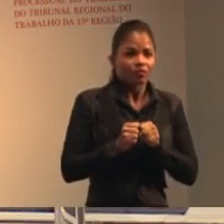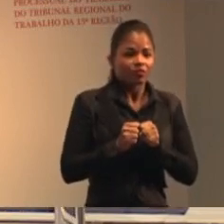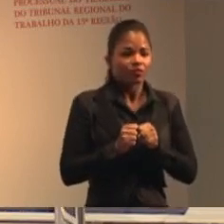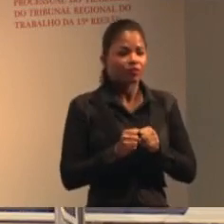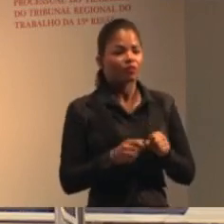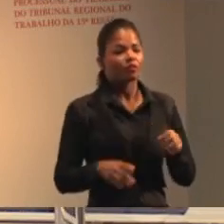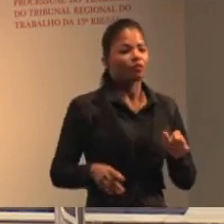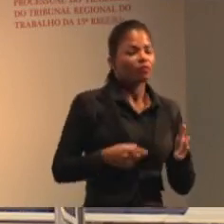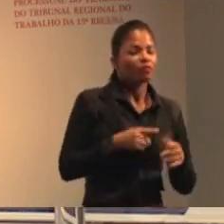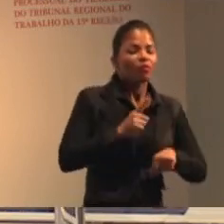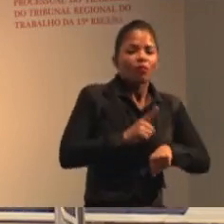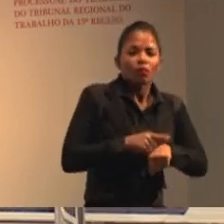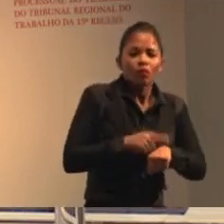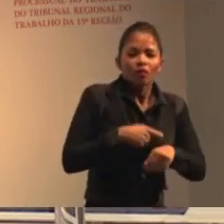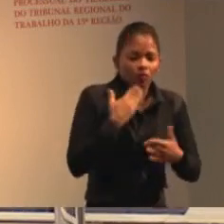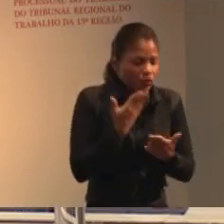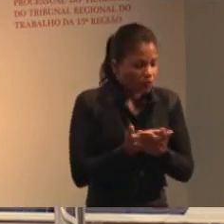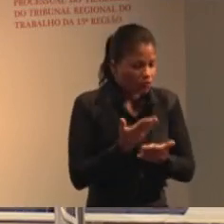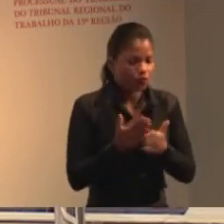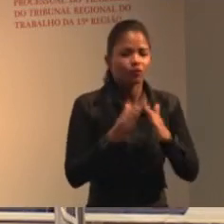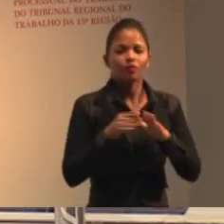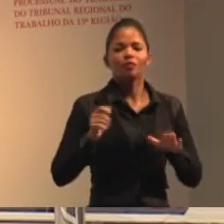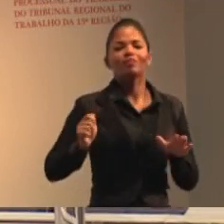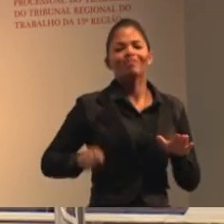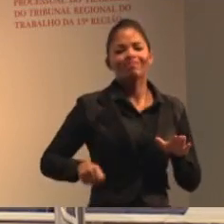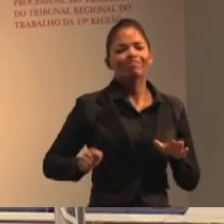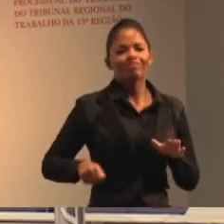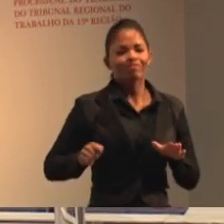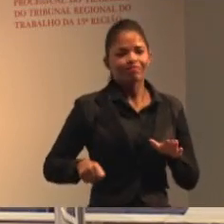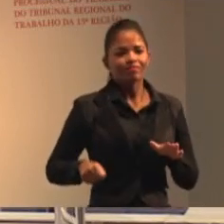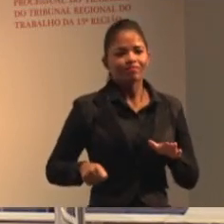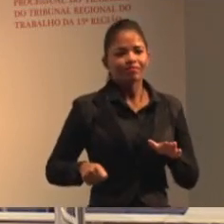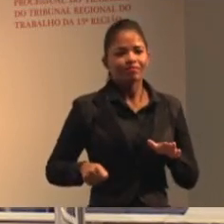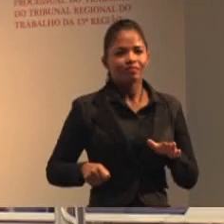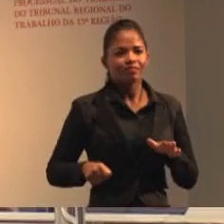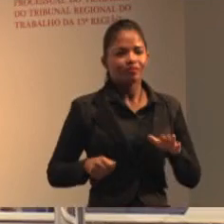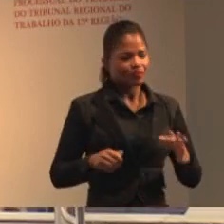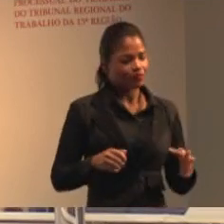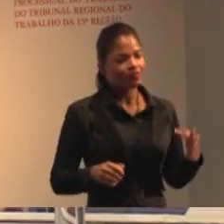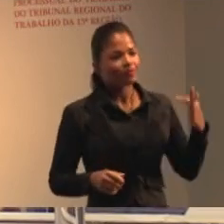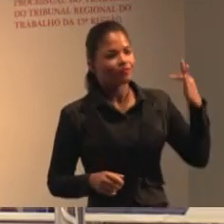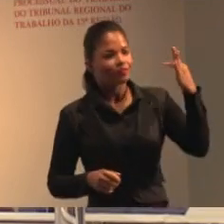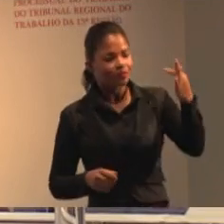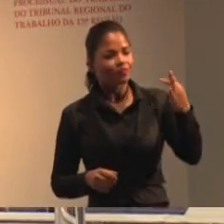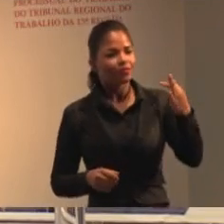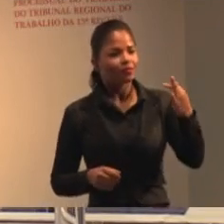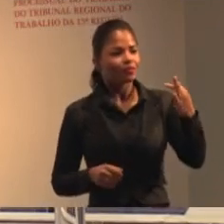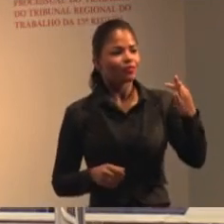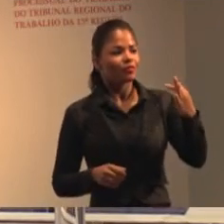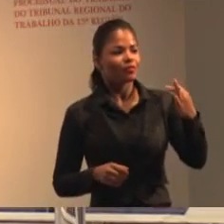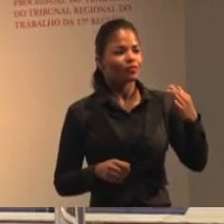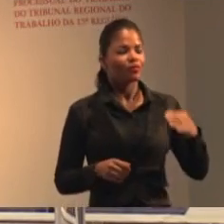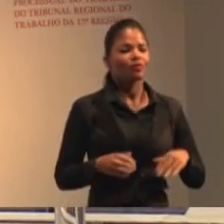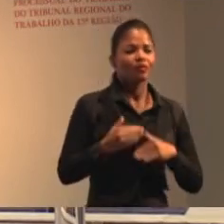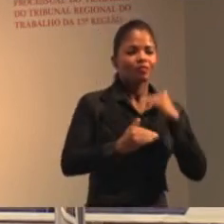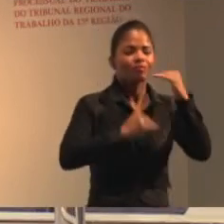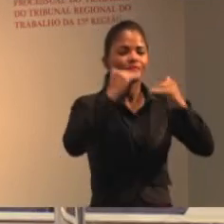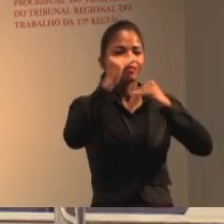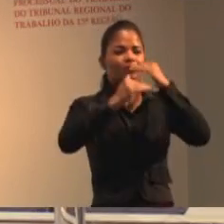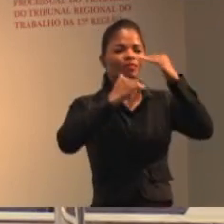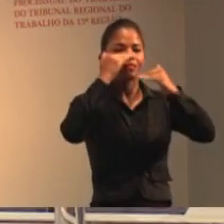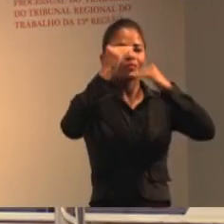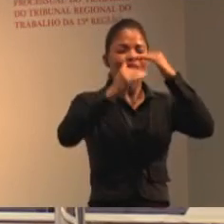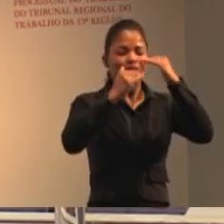um período em escola judicial e, posteriormente, esteja em perene processo